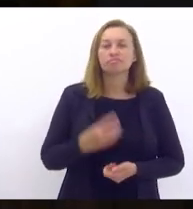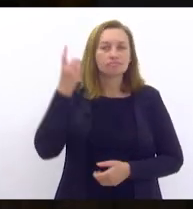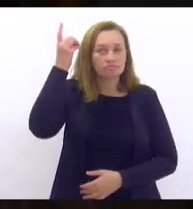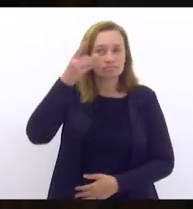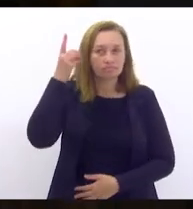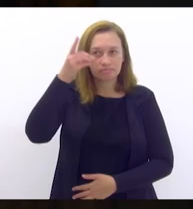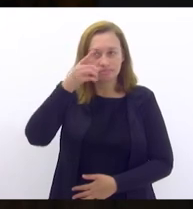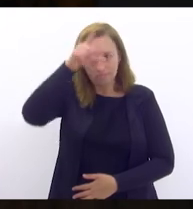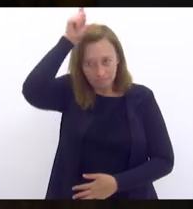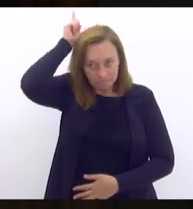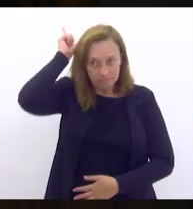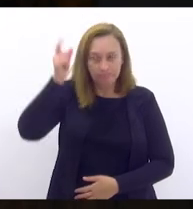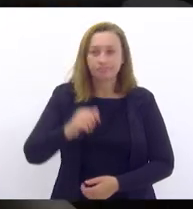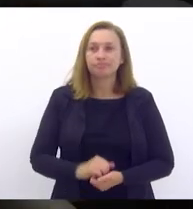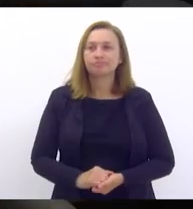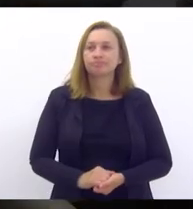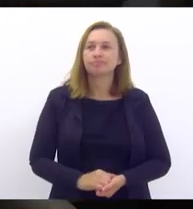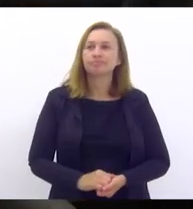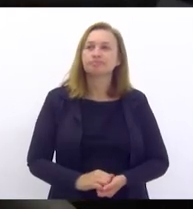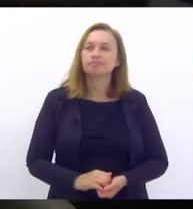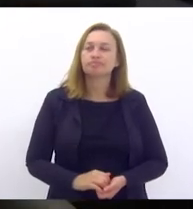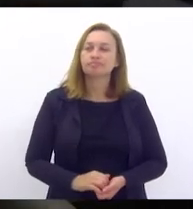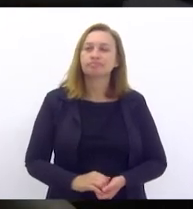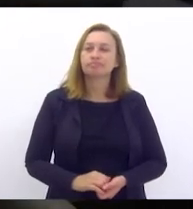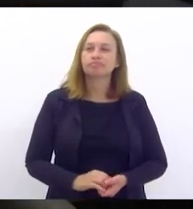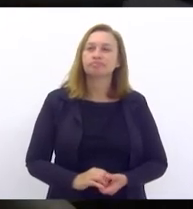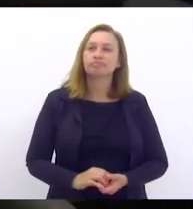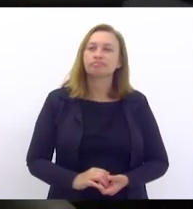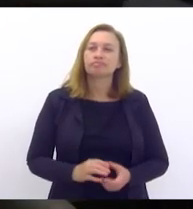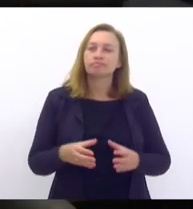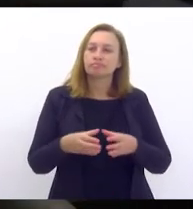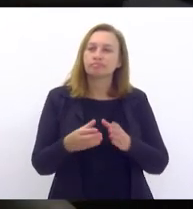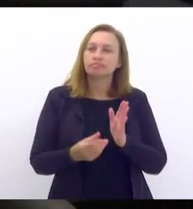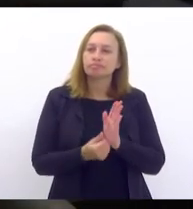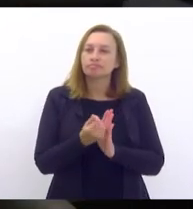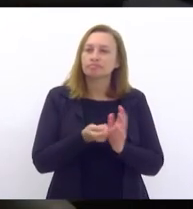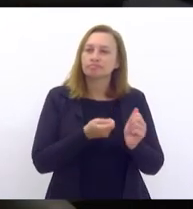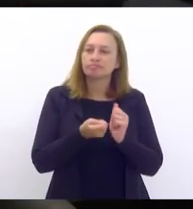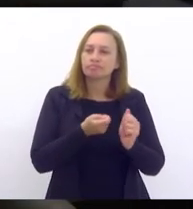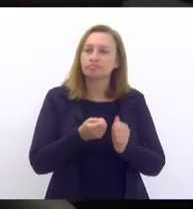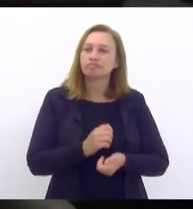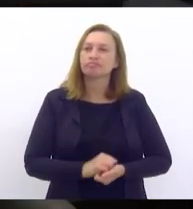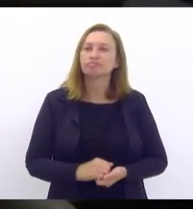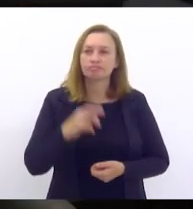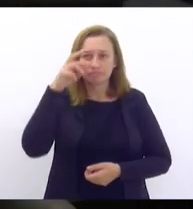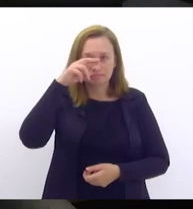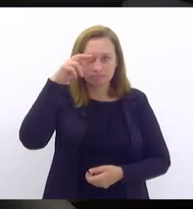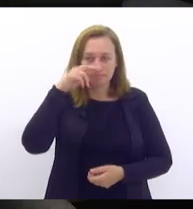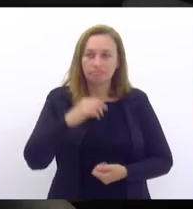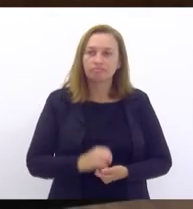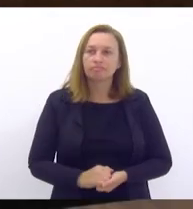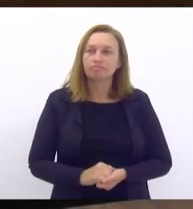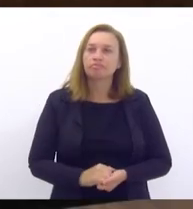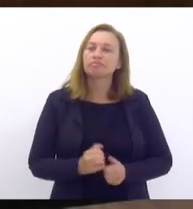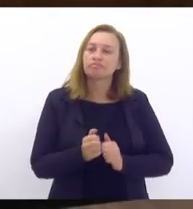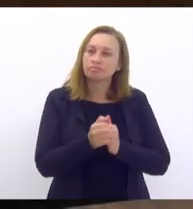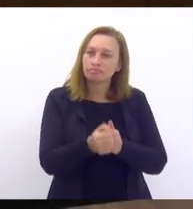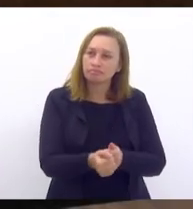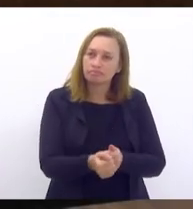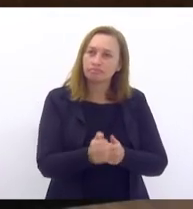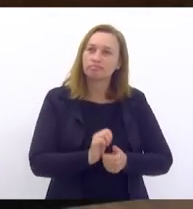Deputado Luiz Paulo, agora pela Comissão de Orçamento, Finanças, Fiscalização, Financeira e Controle.